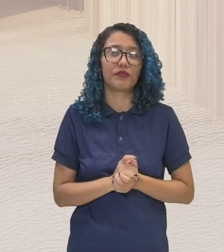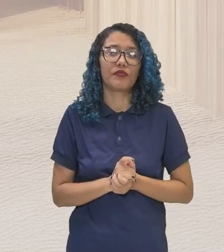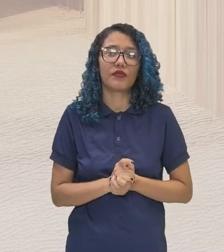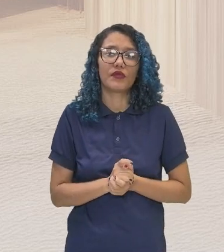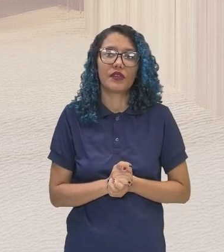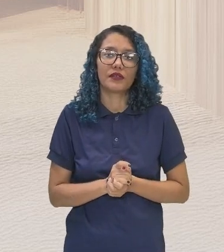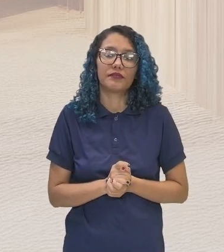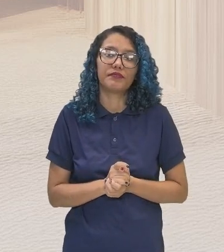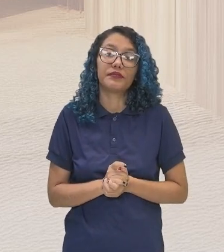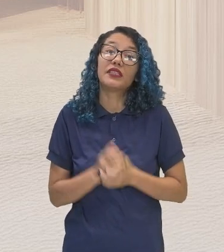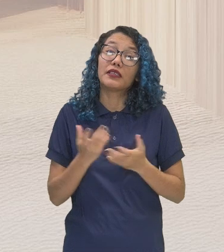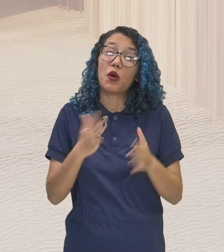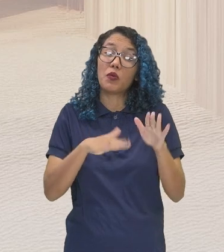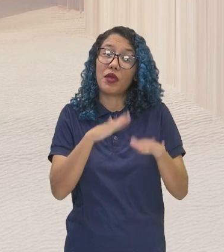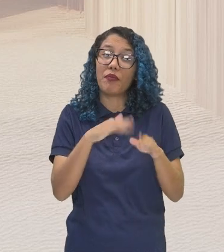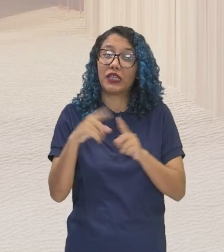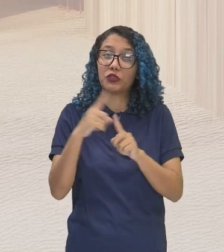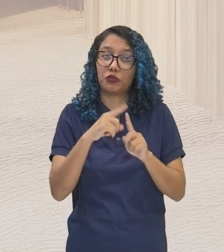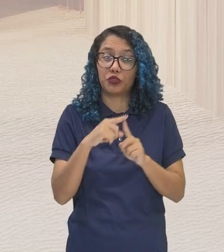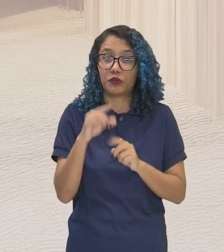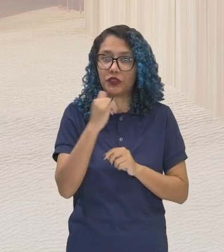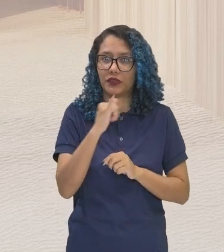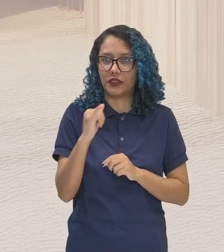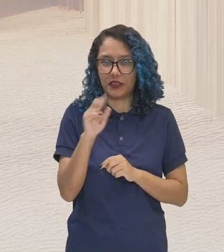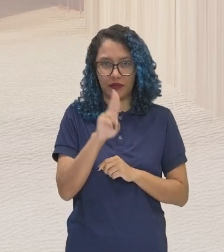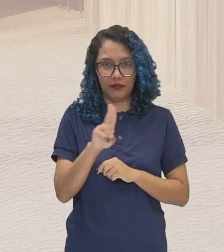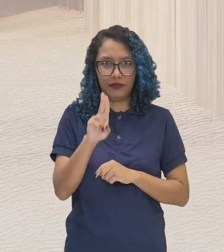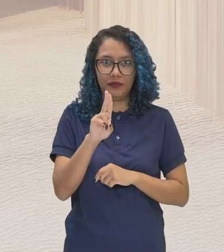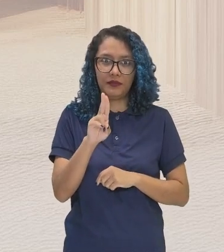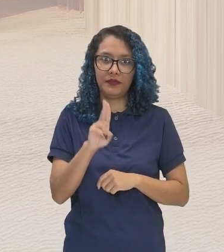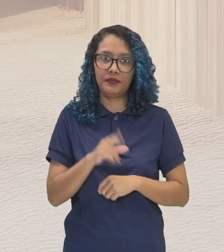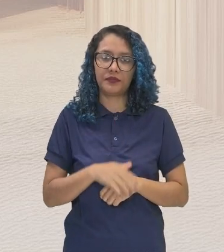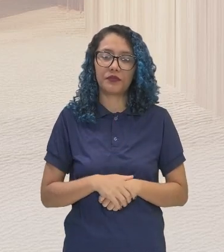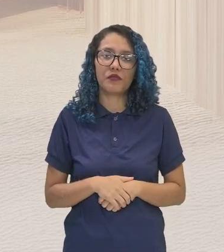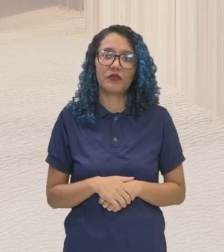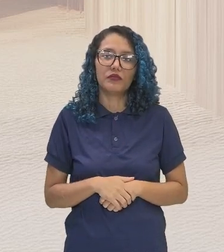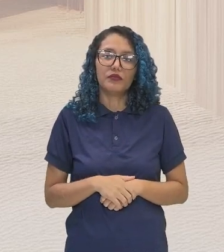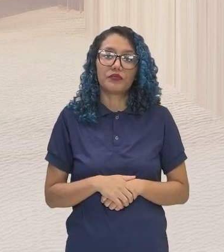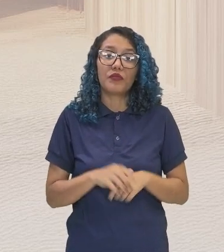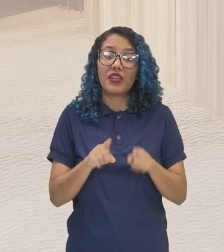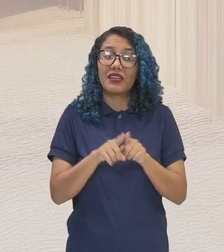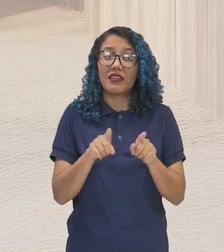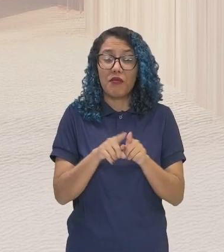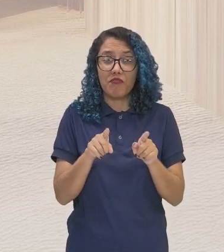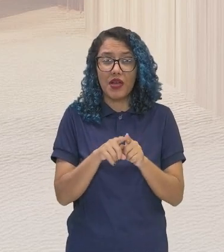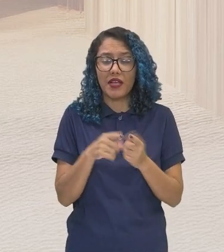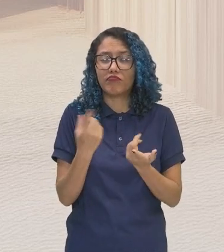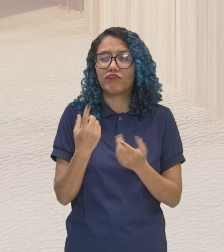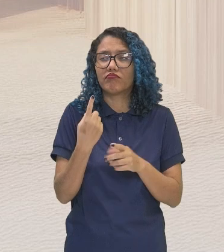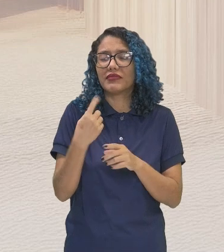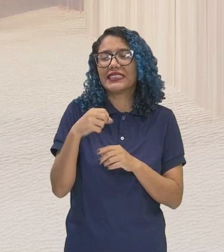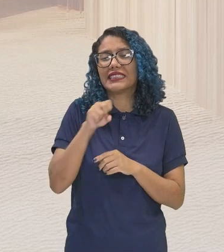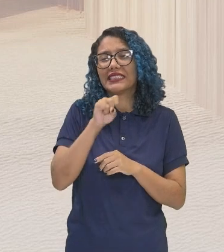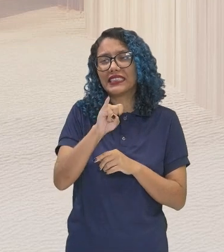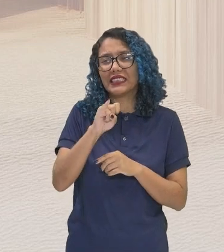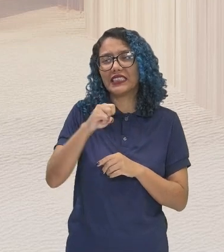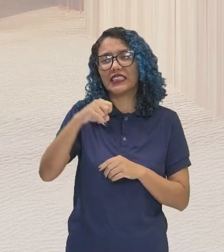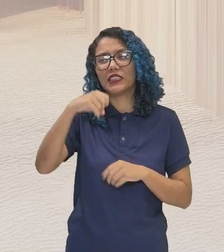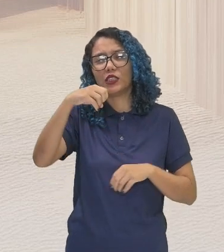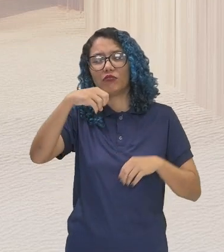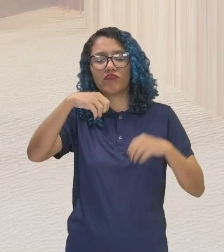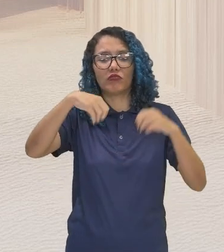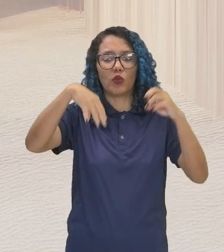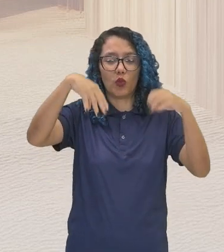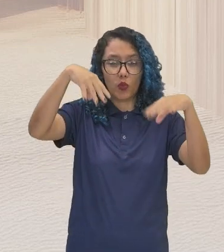uma lâmpada queima, as outras continuam funcionando? Vocês perceberam ao verificar,